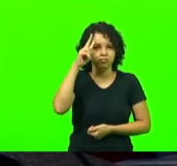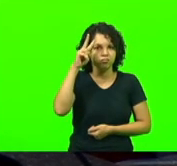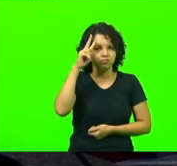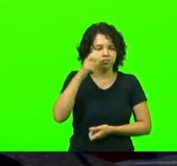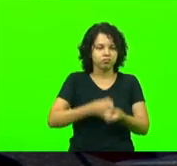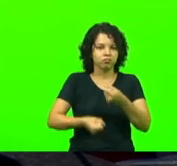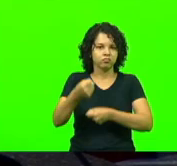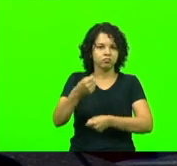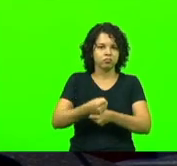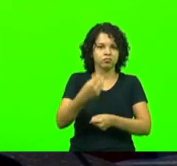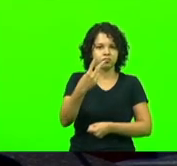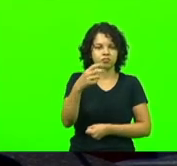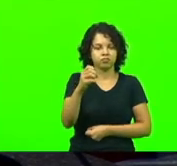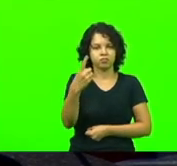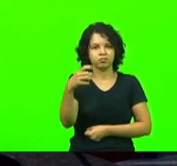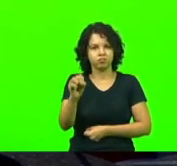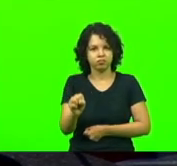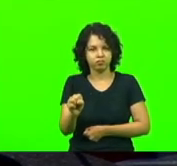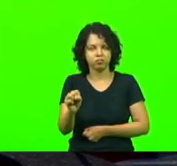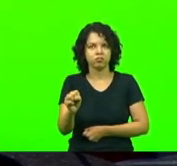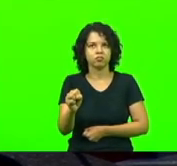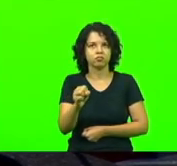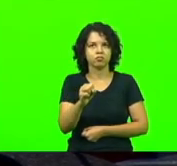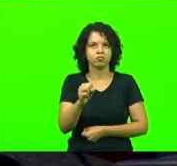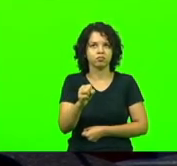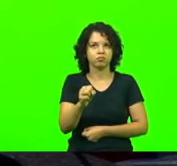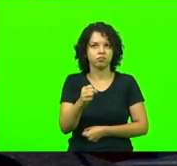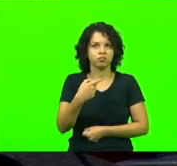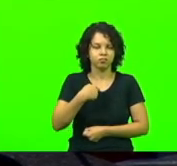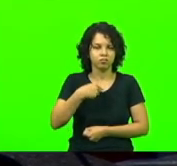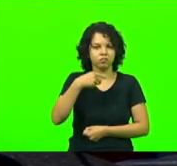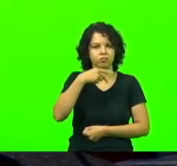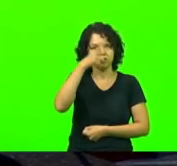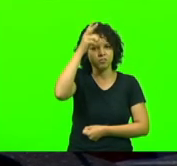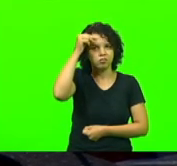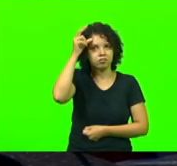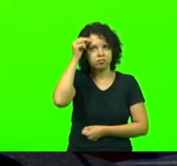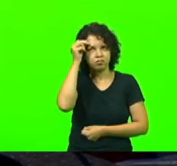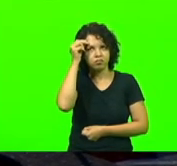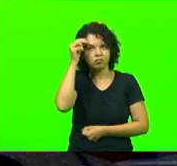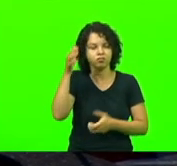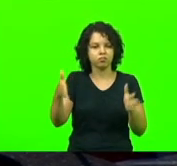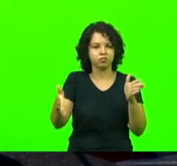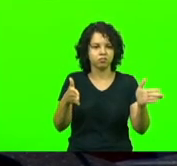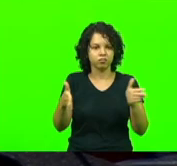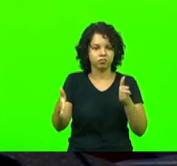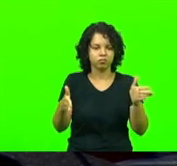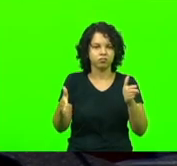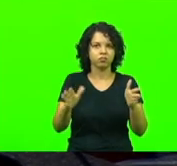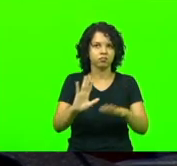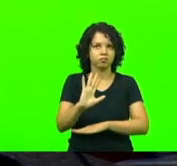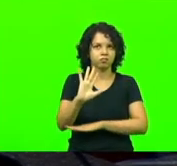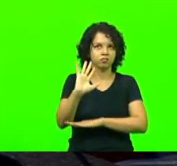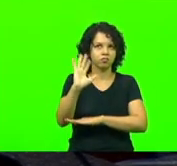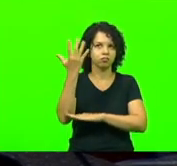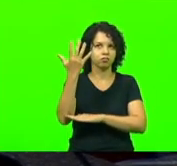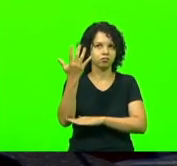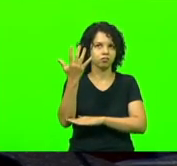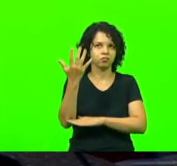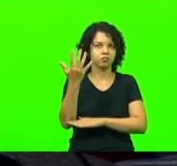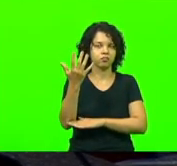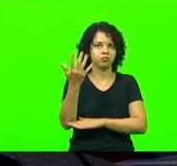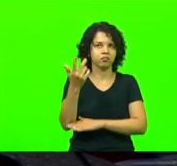presente, porque eu fui prefeito nesse período, me elegi em 2008 e a catástrofe